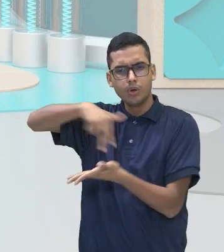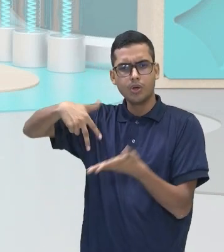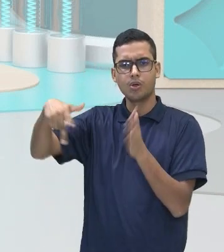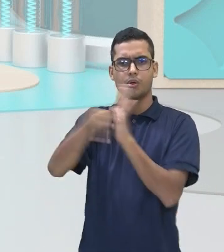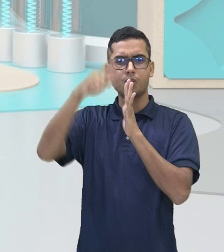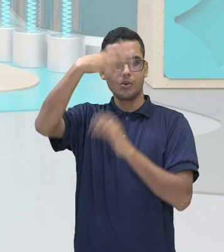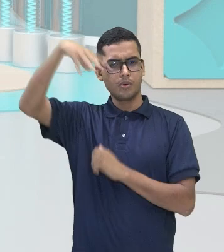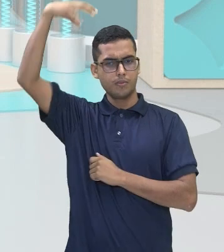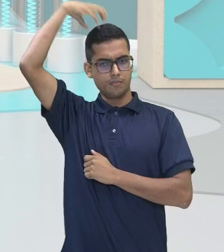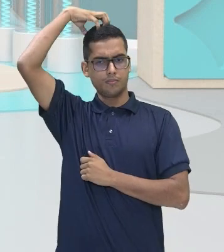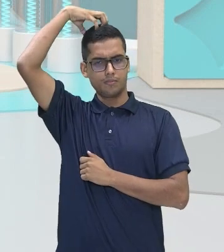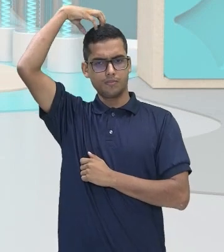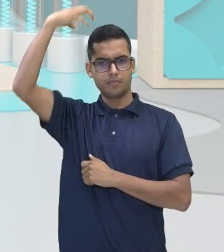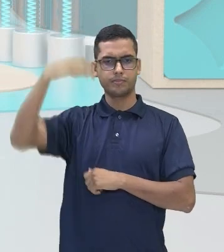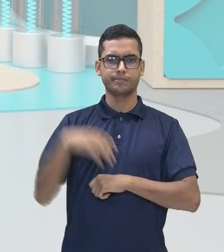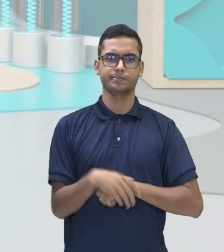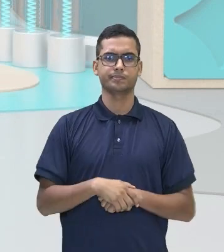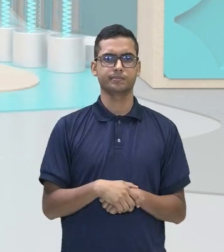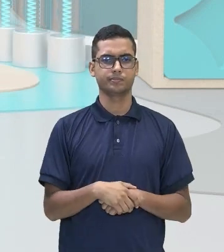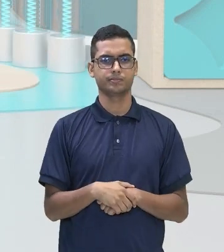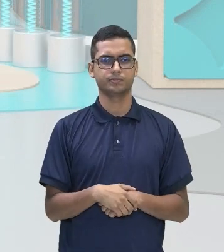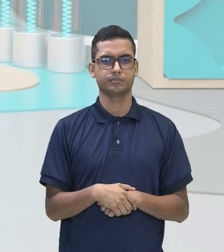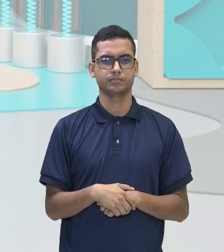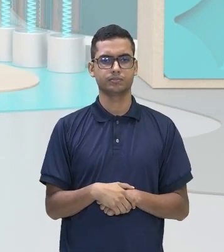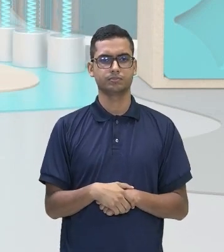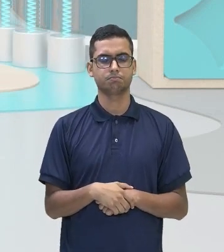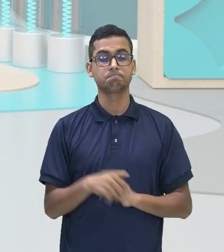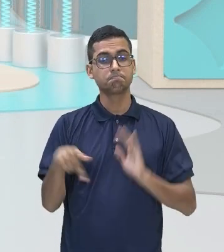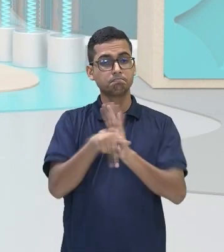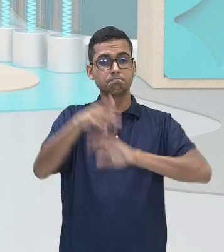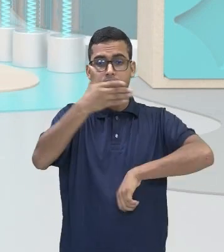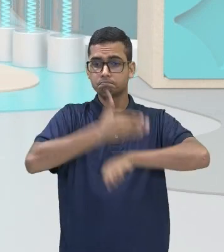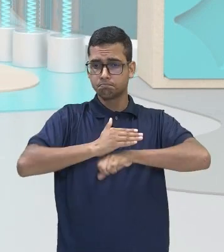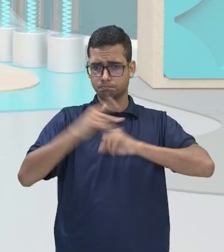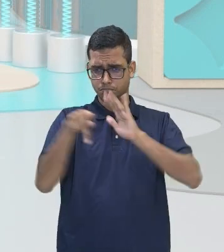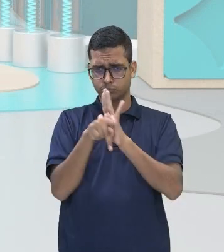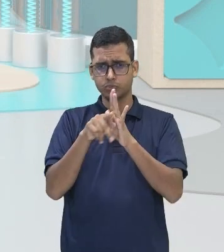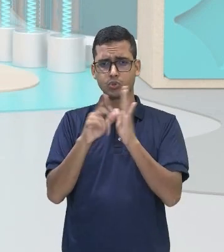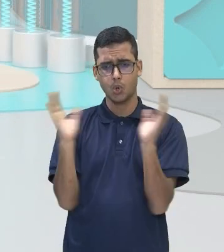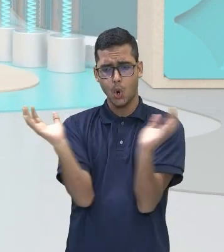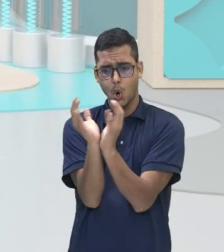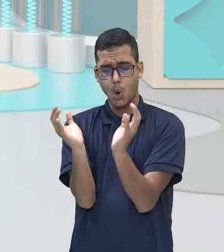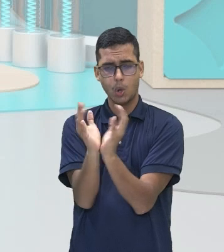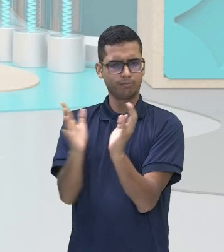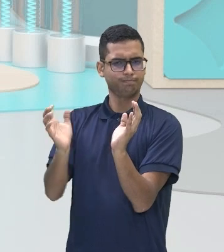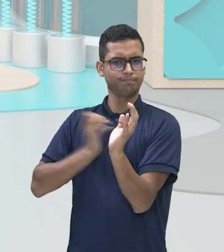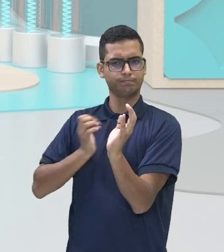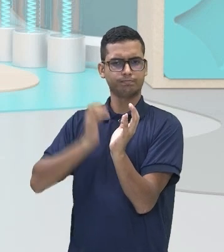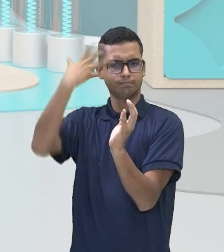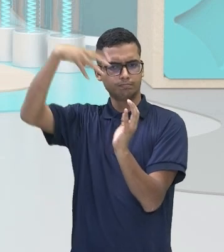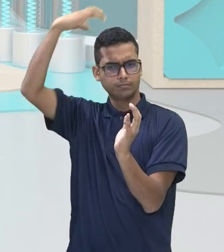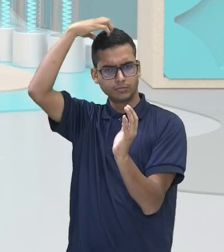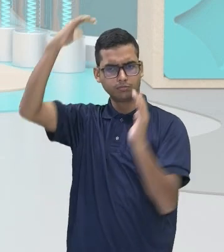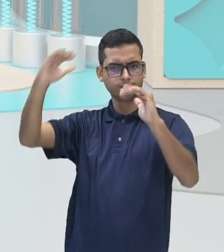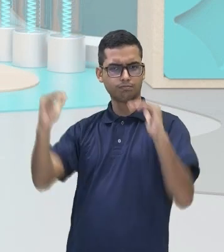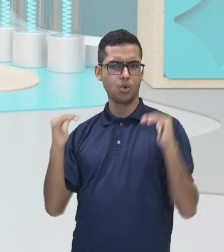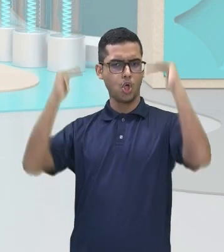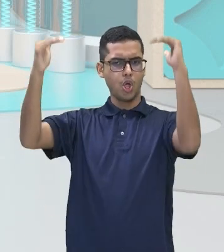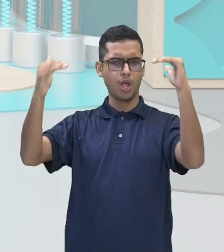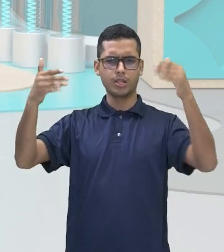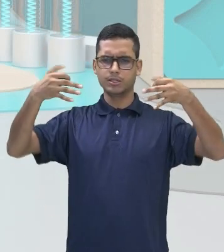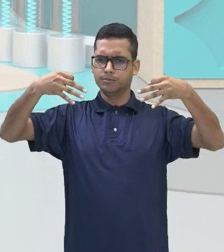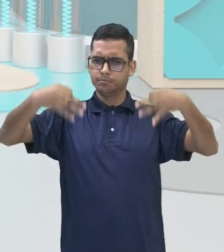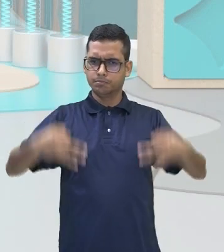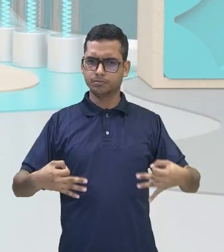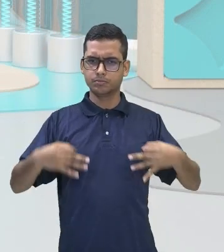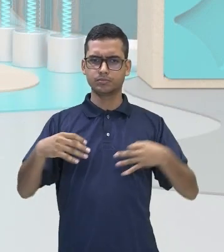ali, danças de corte, praticadas pela nobreza e eram mais estruturadas e elegantes, como a